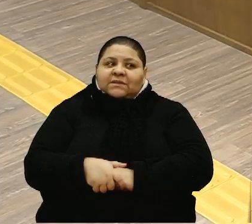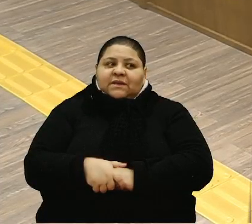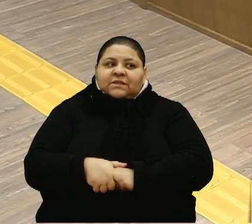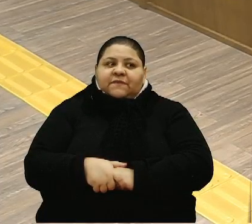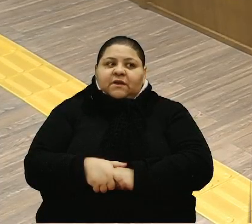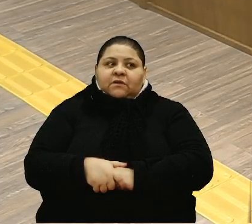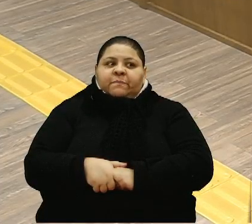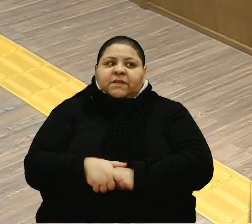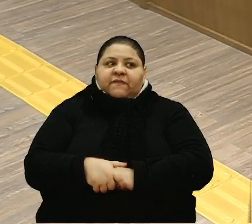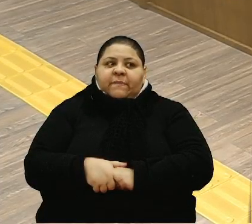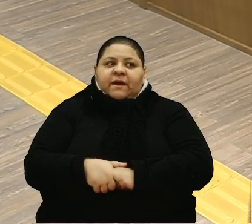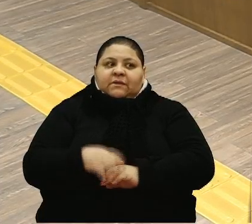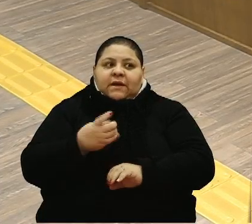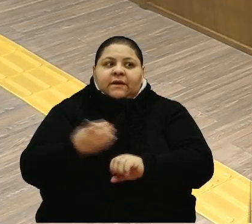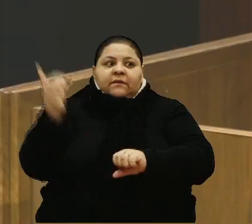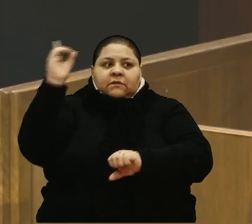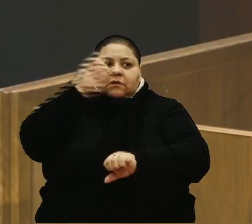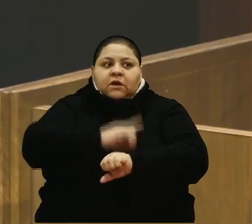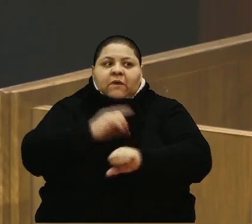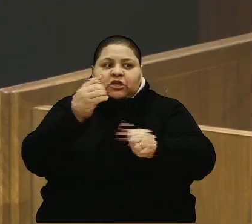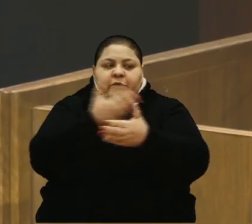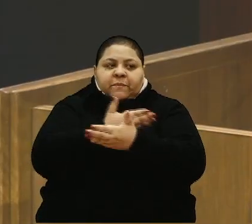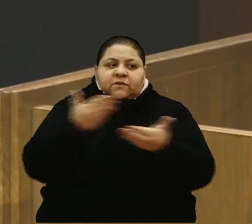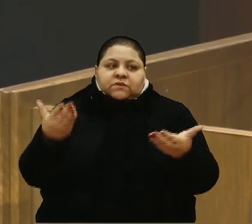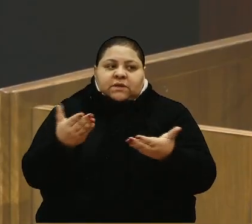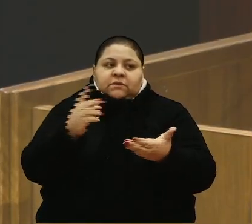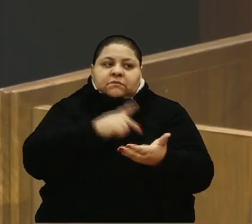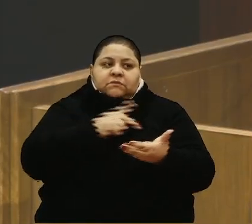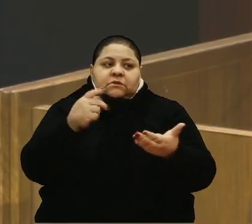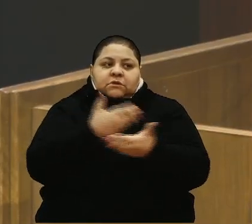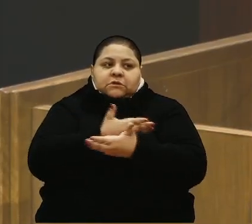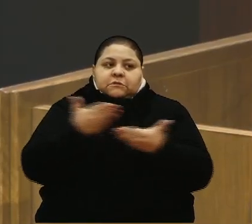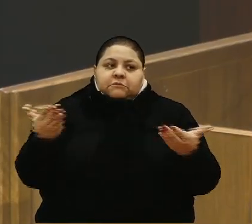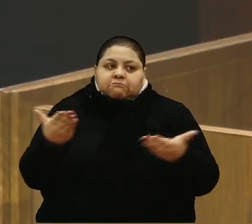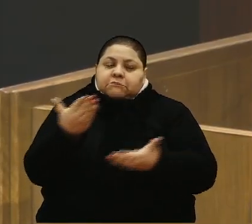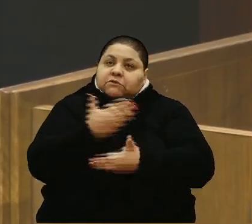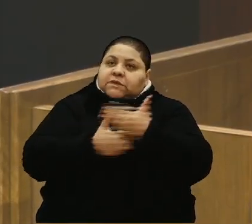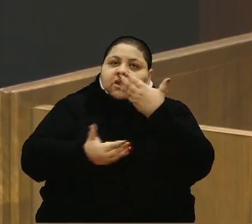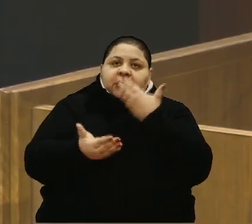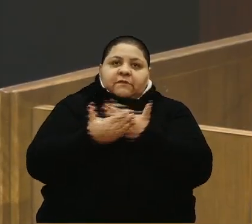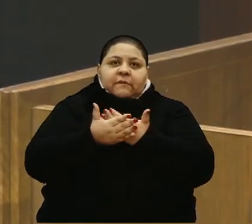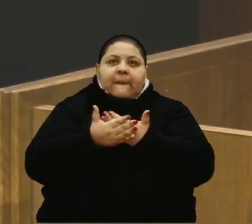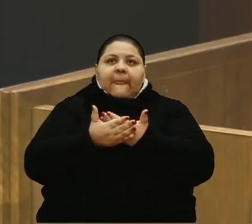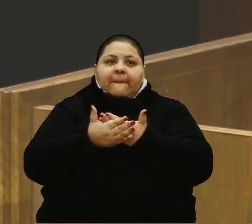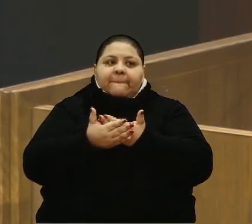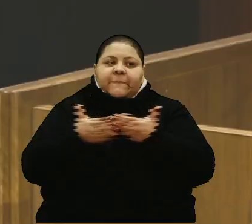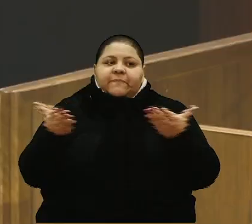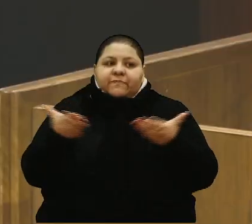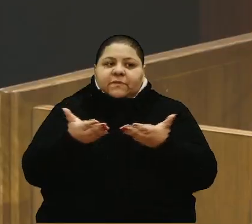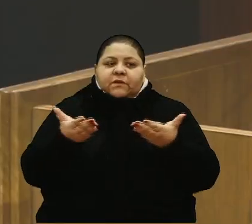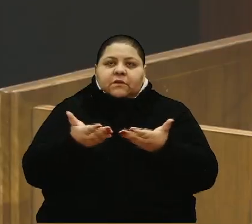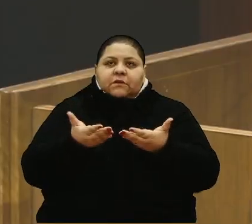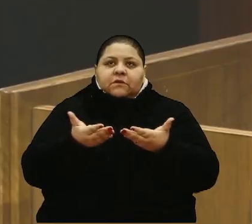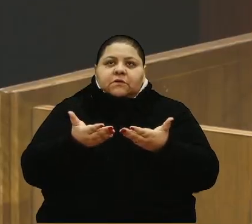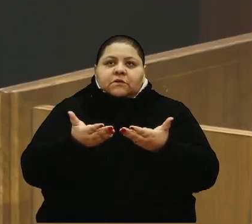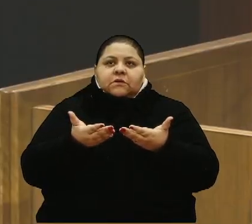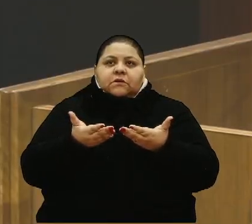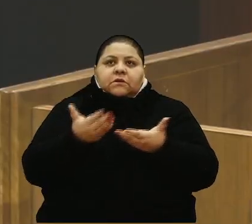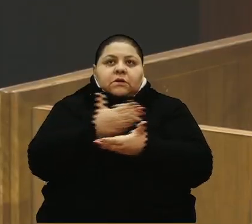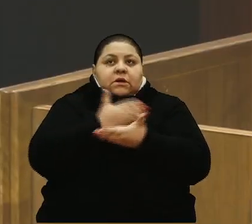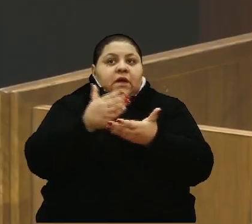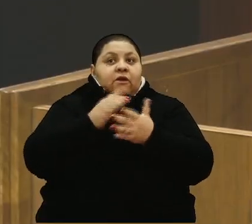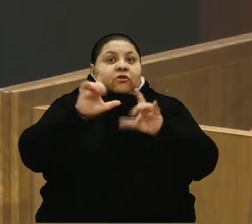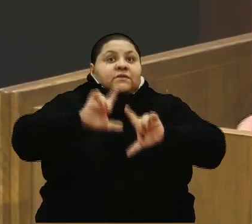Meu bom dia a todos e a todas, senhor presidente, senhoras e senhores vereadores, a todos que nos prestigiam através da